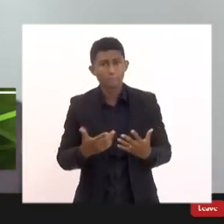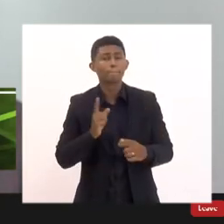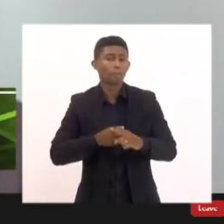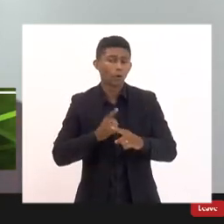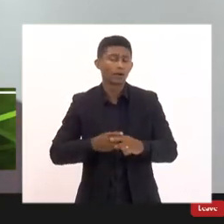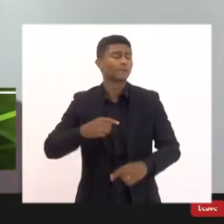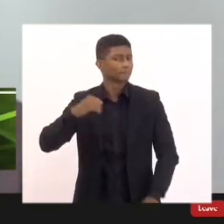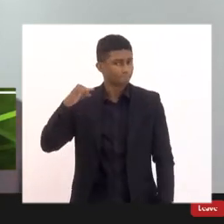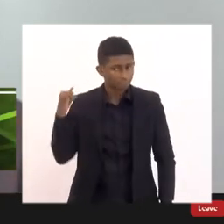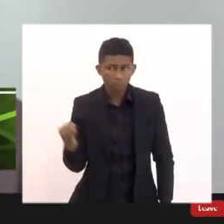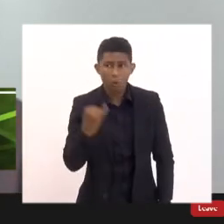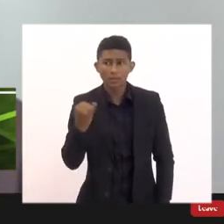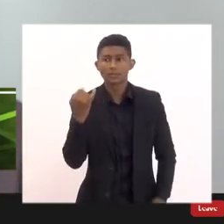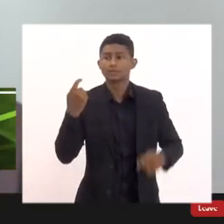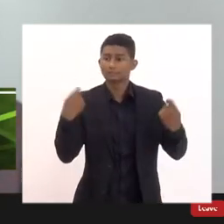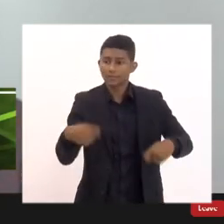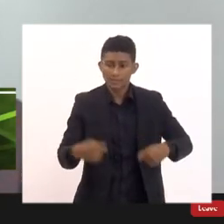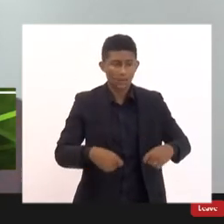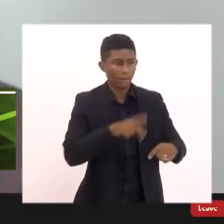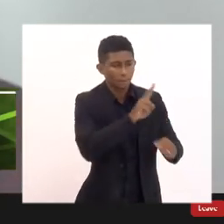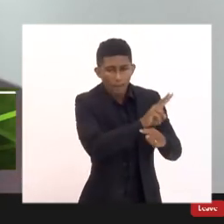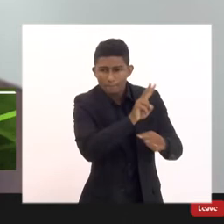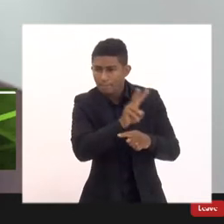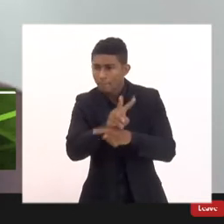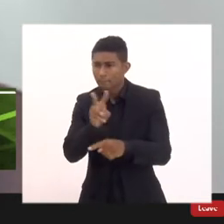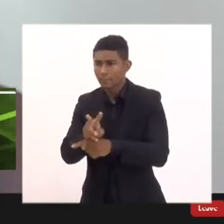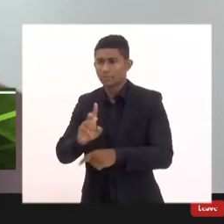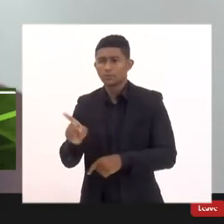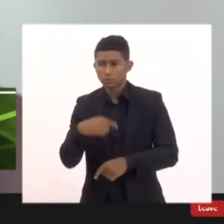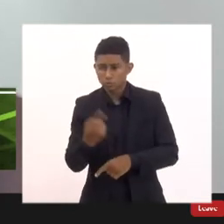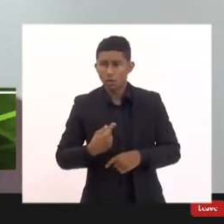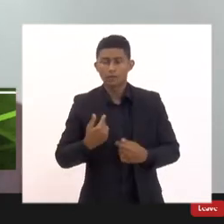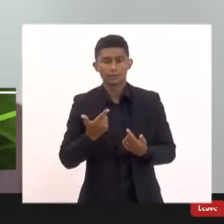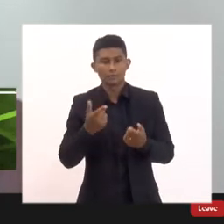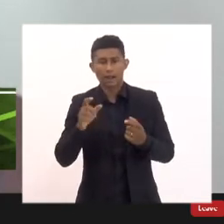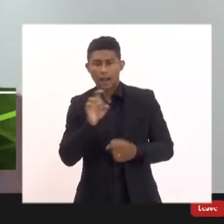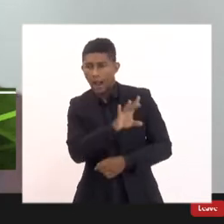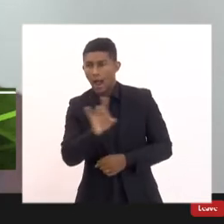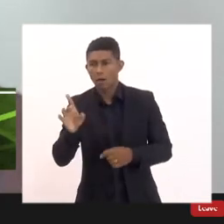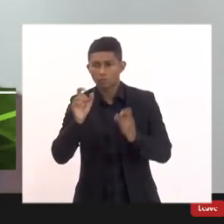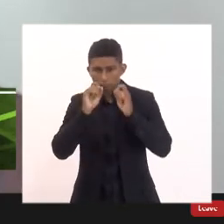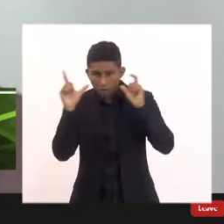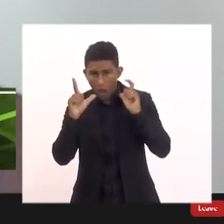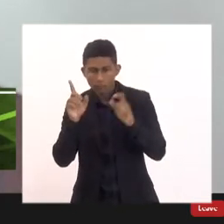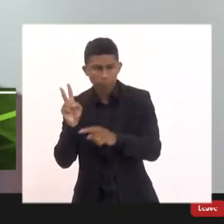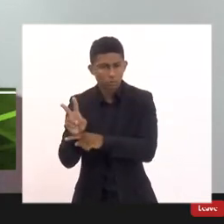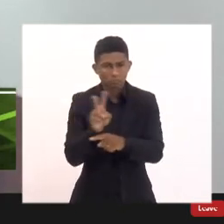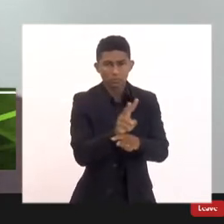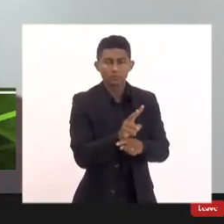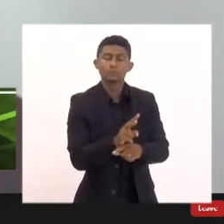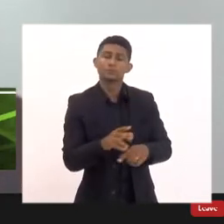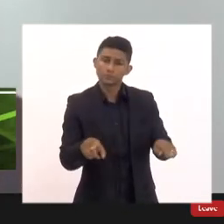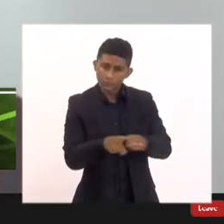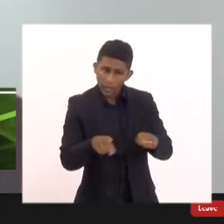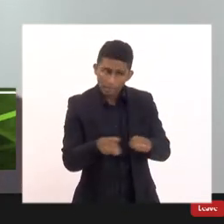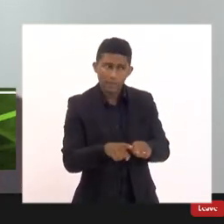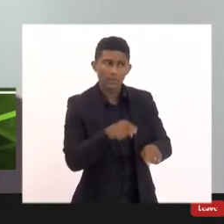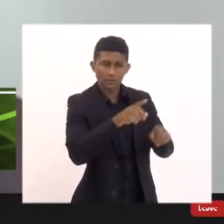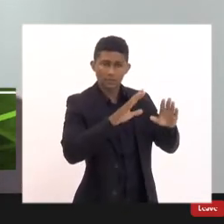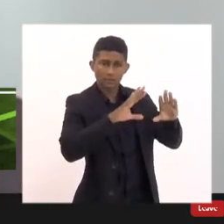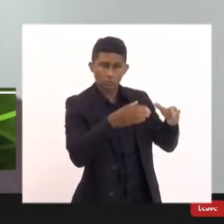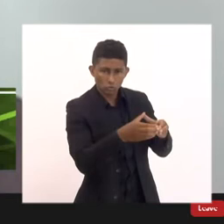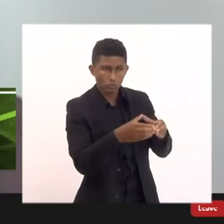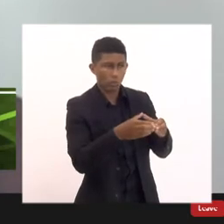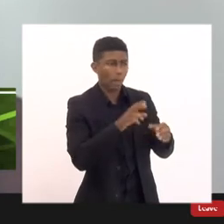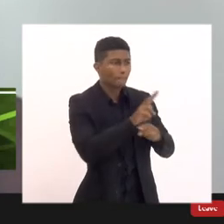importante que essa vigilância sempre esteja, que todos nós estejamos vigilantes e assegurando, então, que a escola, de fato, seja